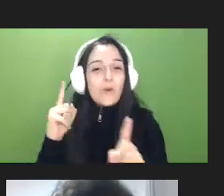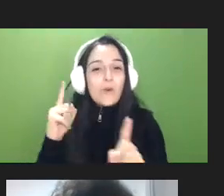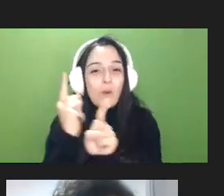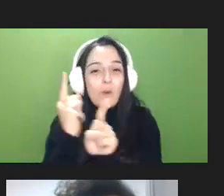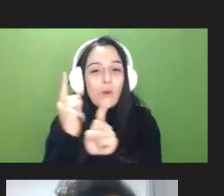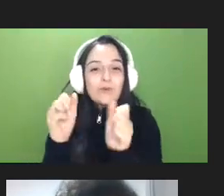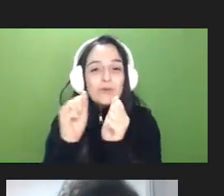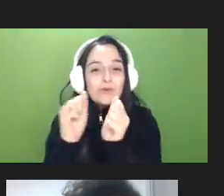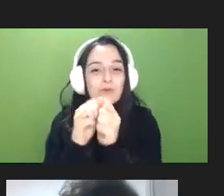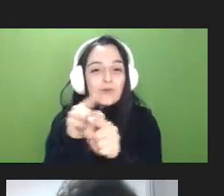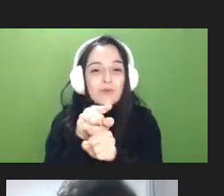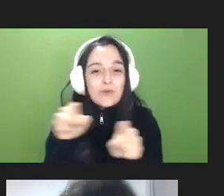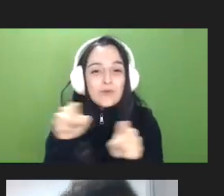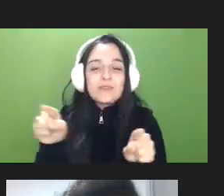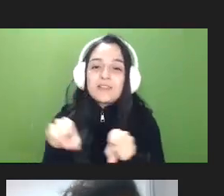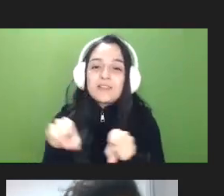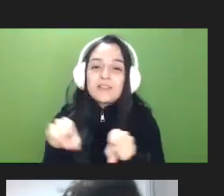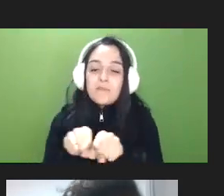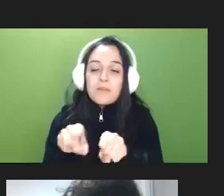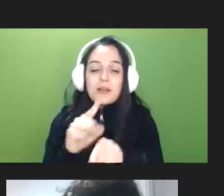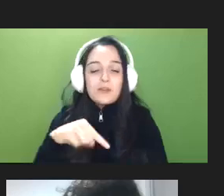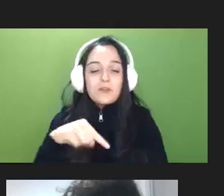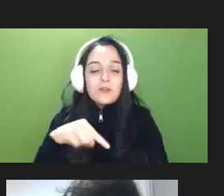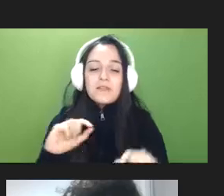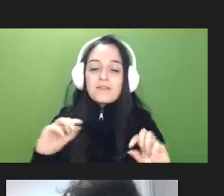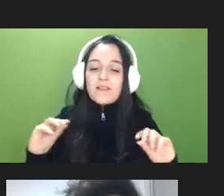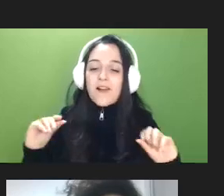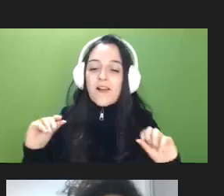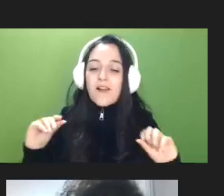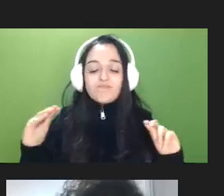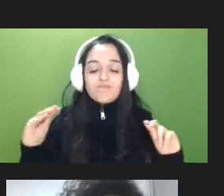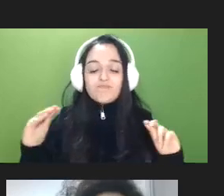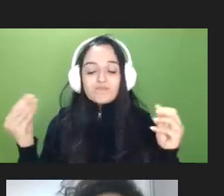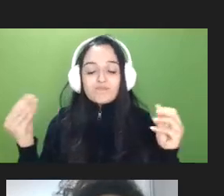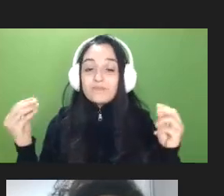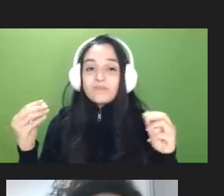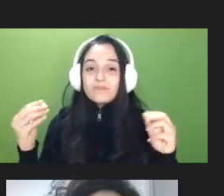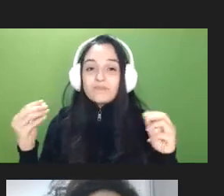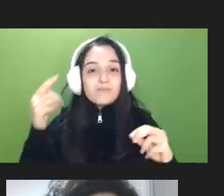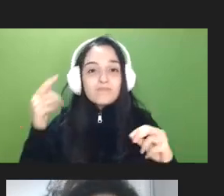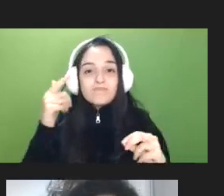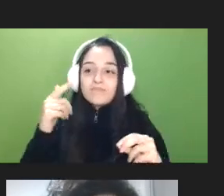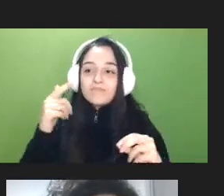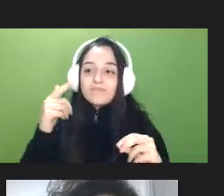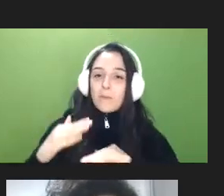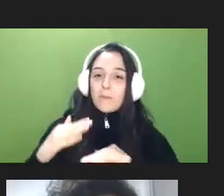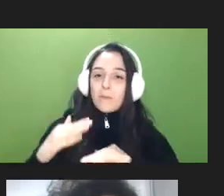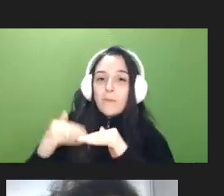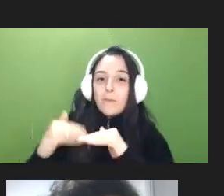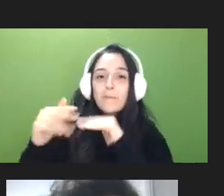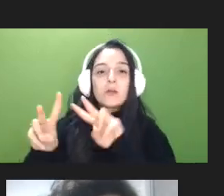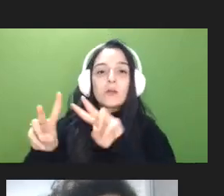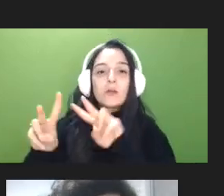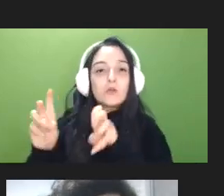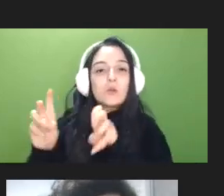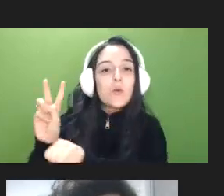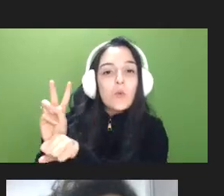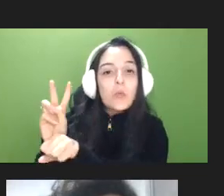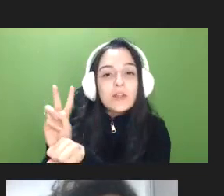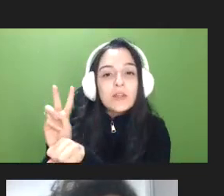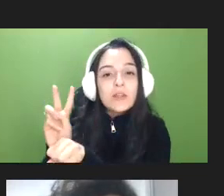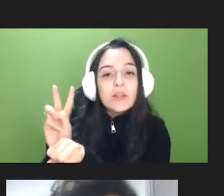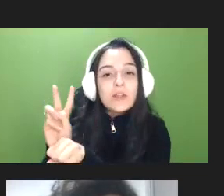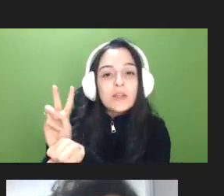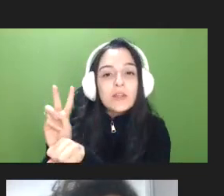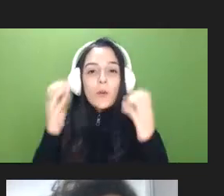estar construindo essas compreensões sobre cuidado, sobre bem-estar psicológico,